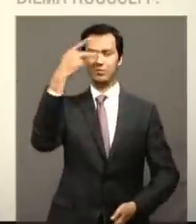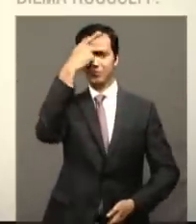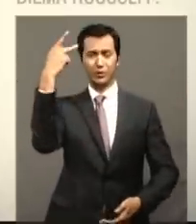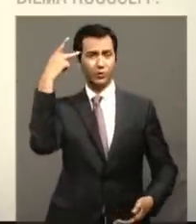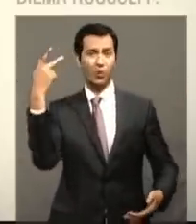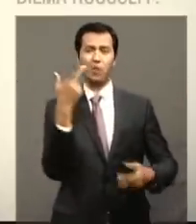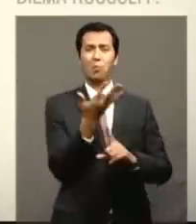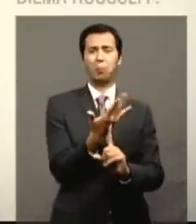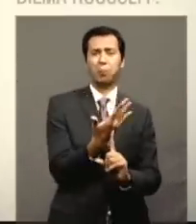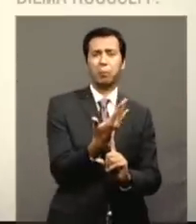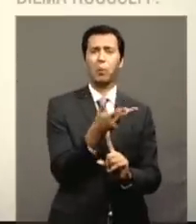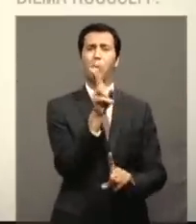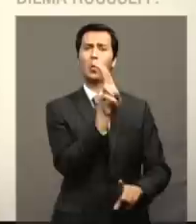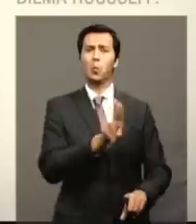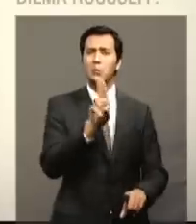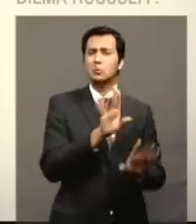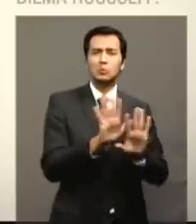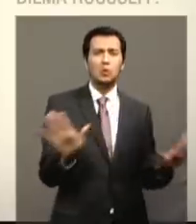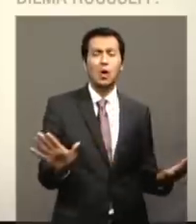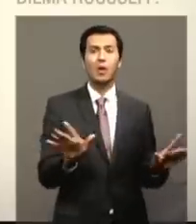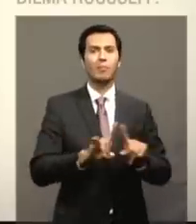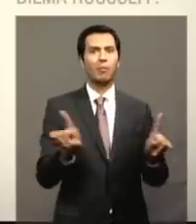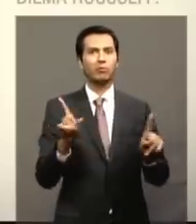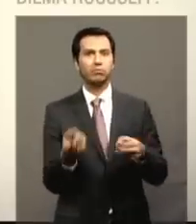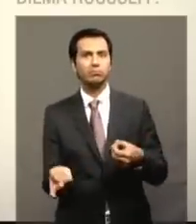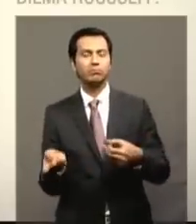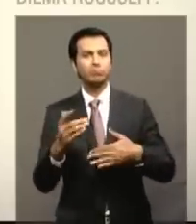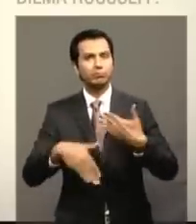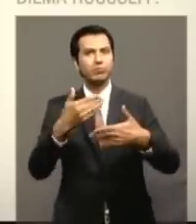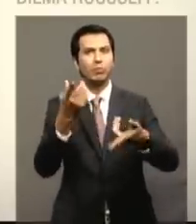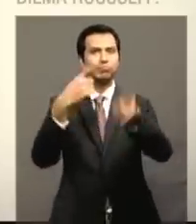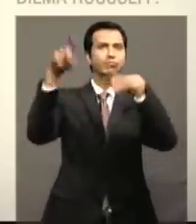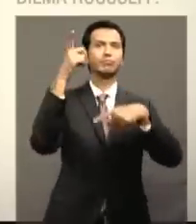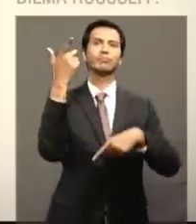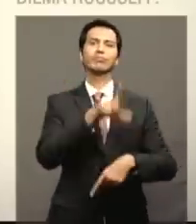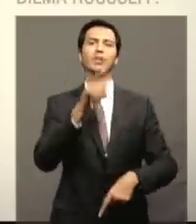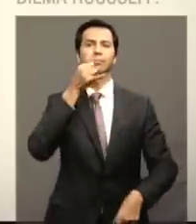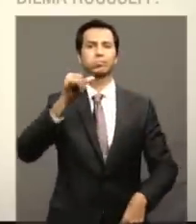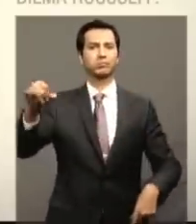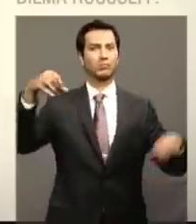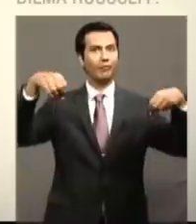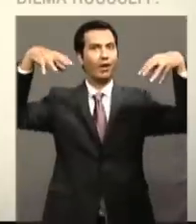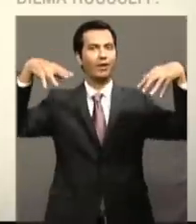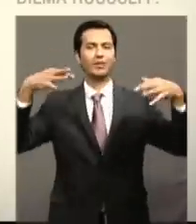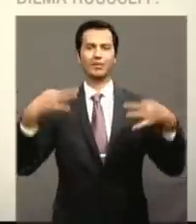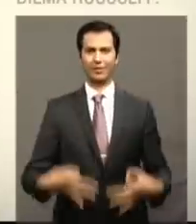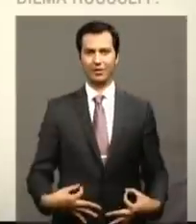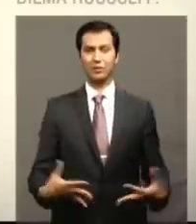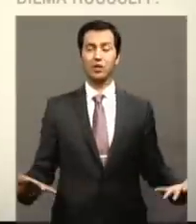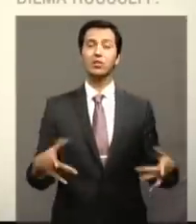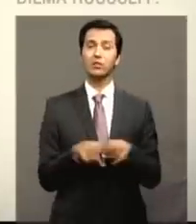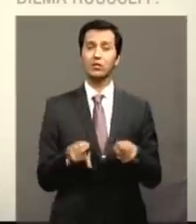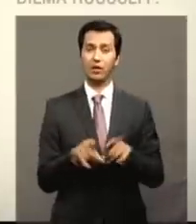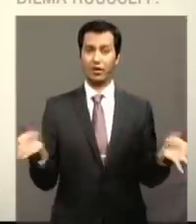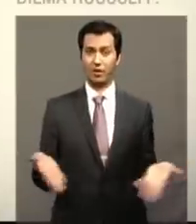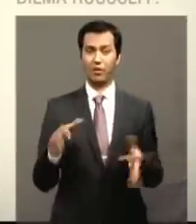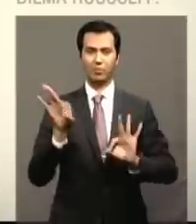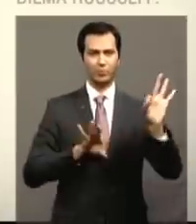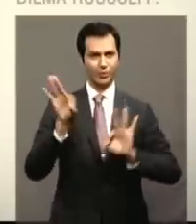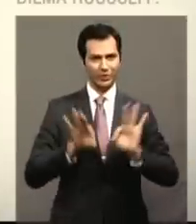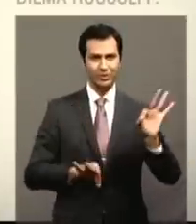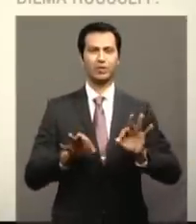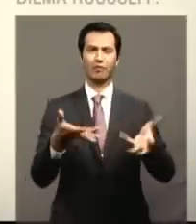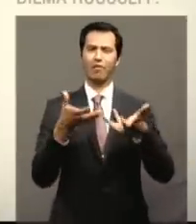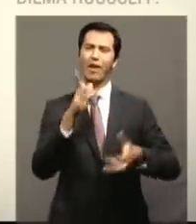candinheiro e passaram à modernidade com a luz elétrica o Água para Todos vai levar também